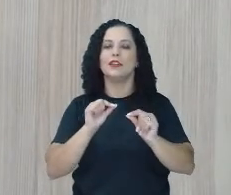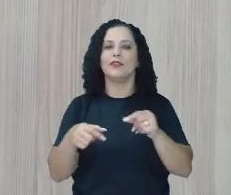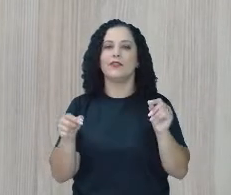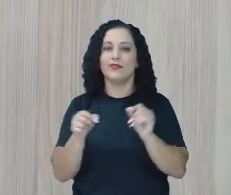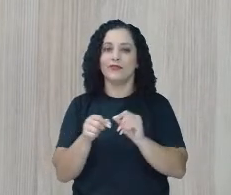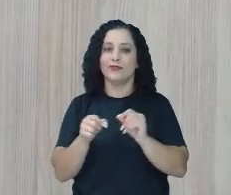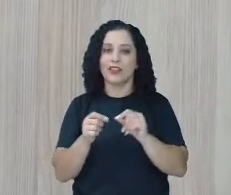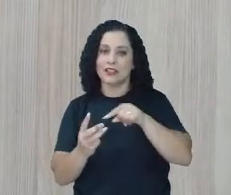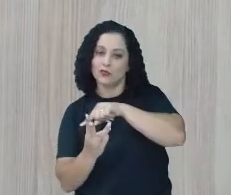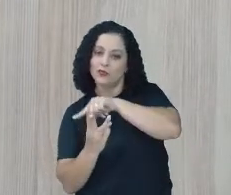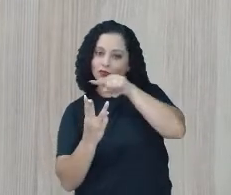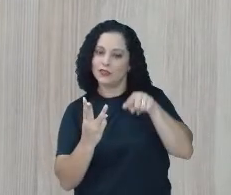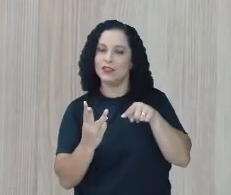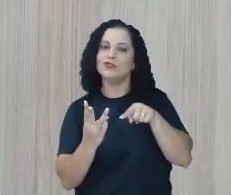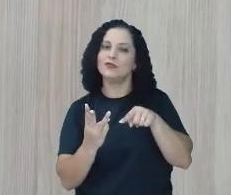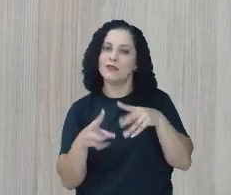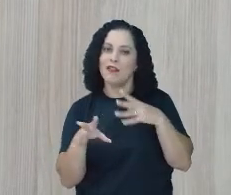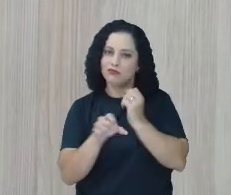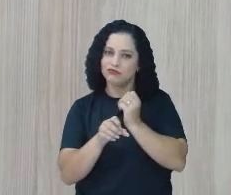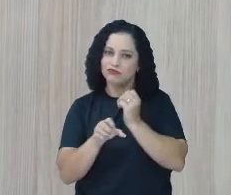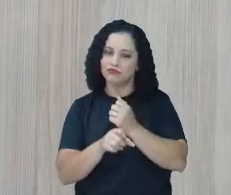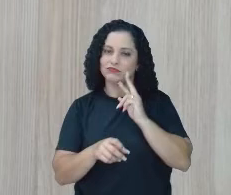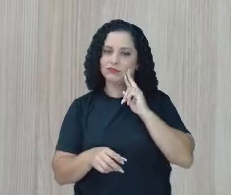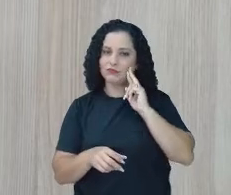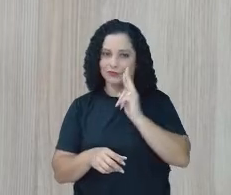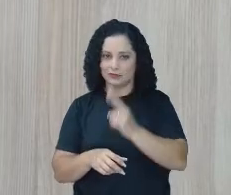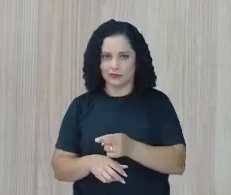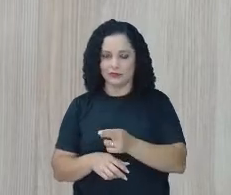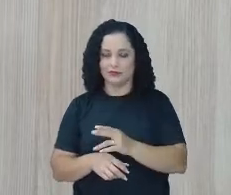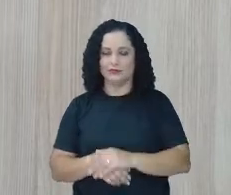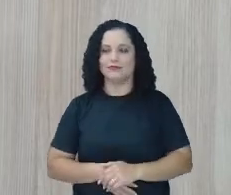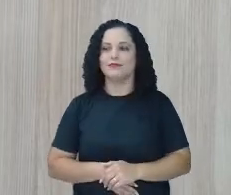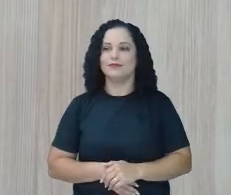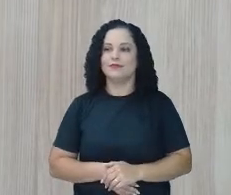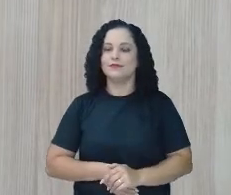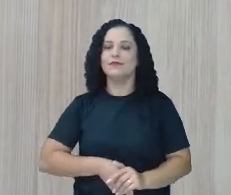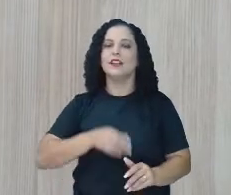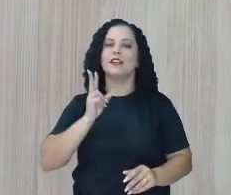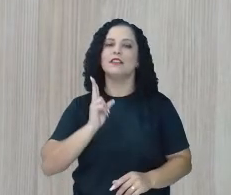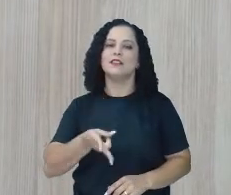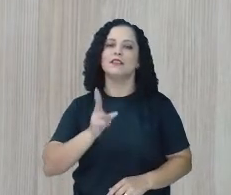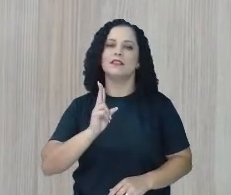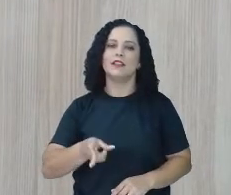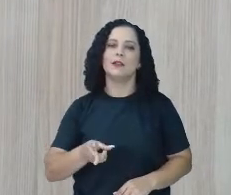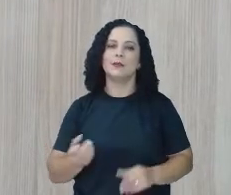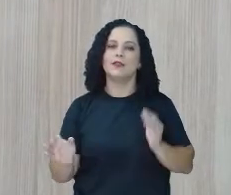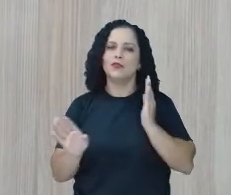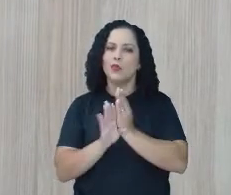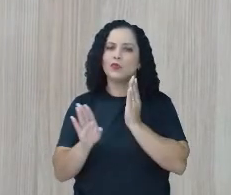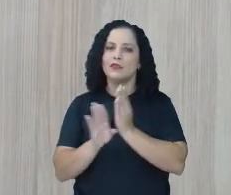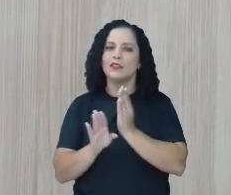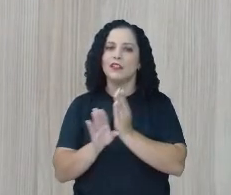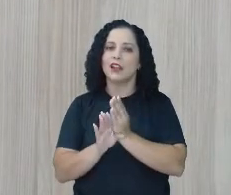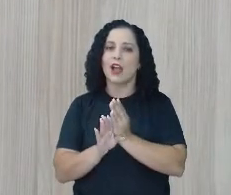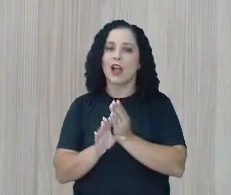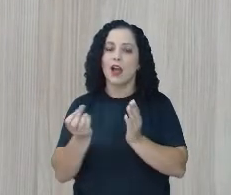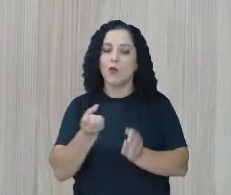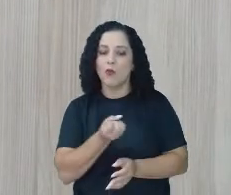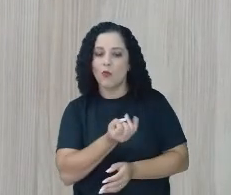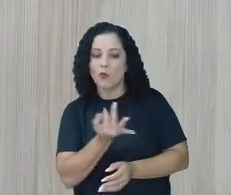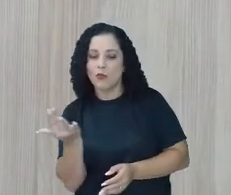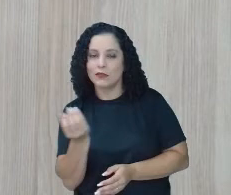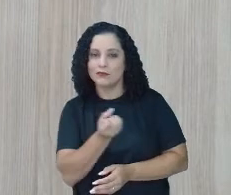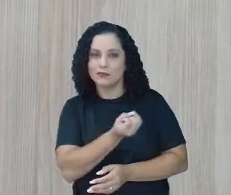dessas 3 dimensões, certo? Então, toda vez que você for encontrar aí a questão do volume, certo? A